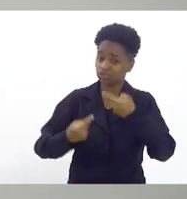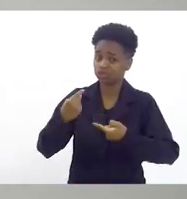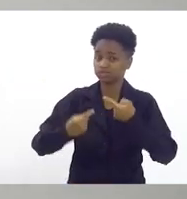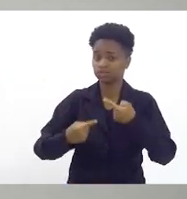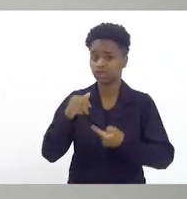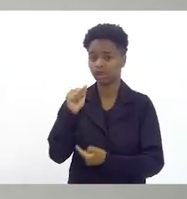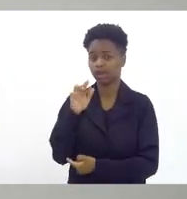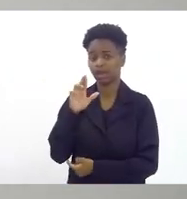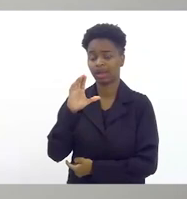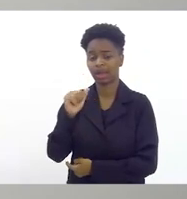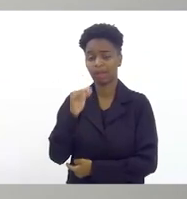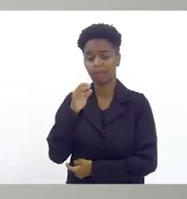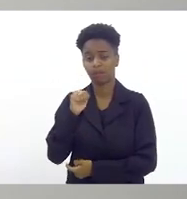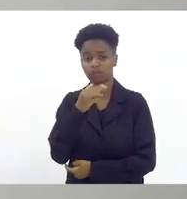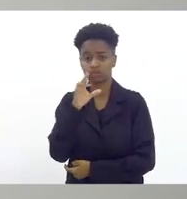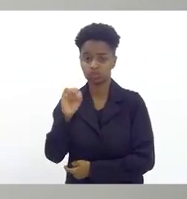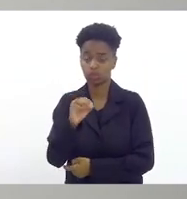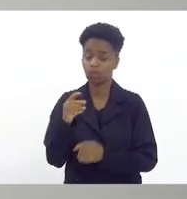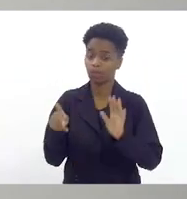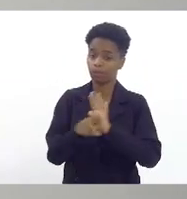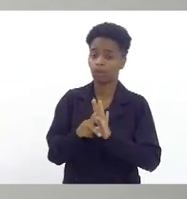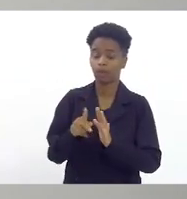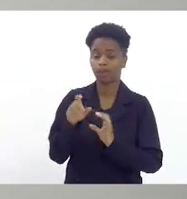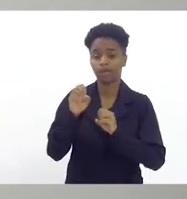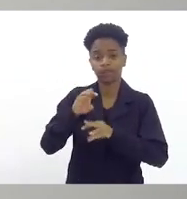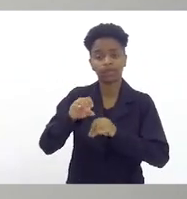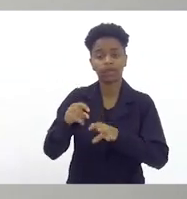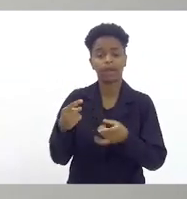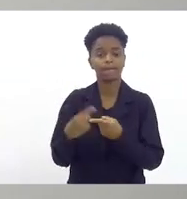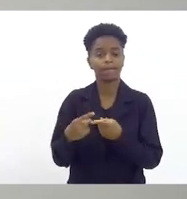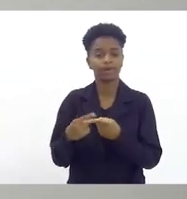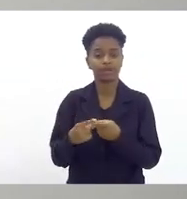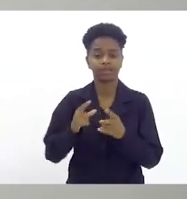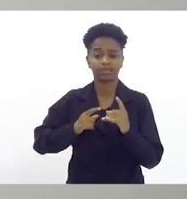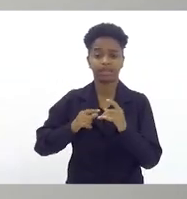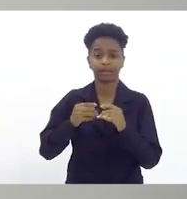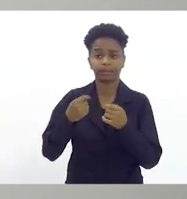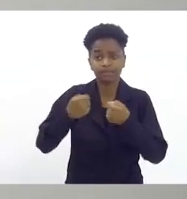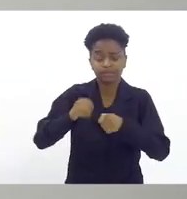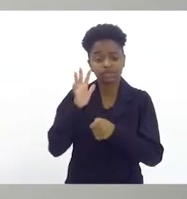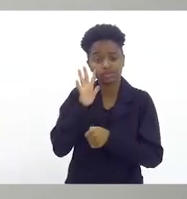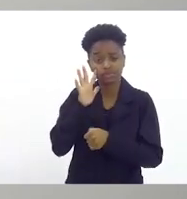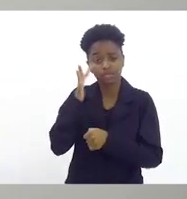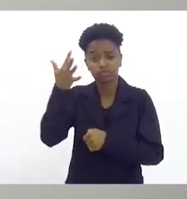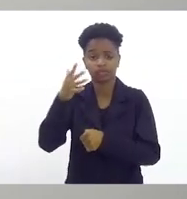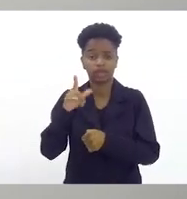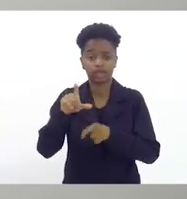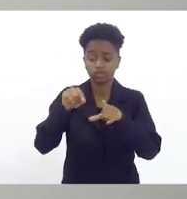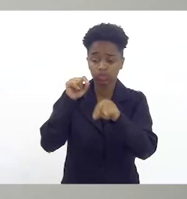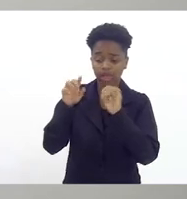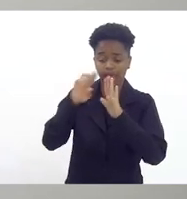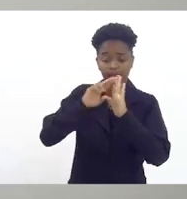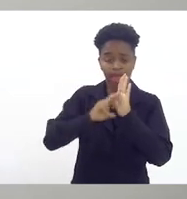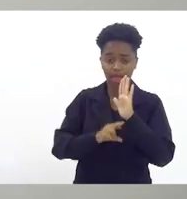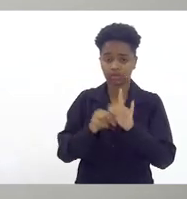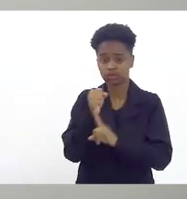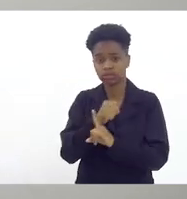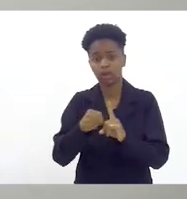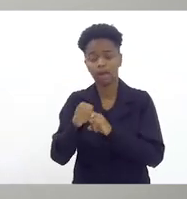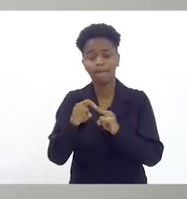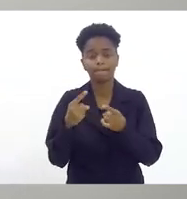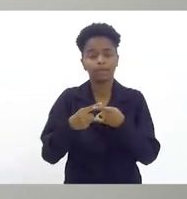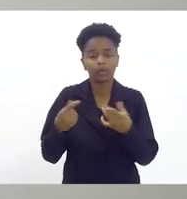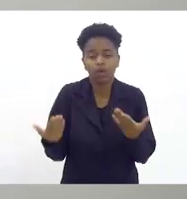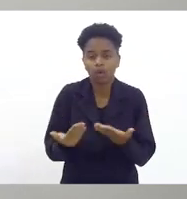bolso da educação com regras a ser estabelecida pela própria sociedade porque a sociedade hoje